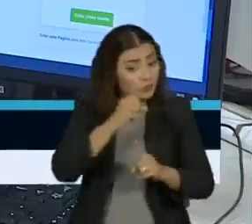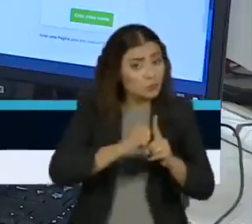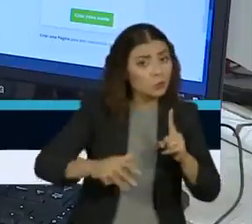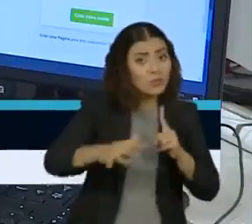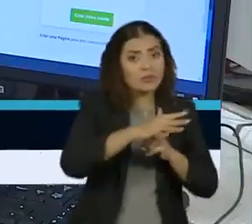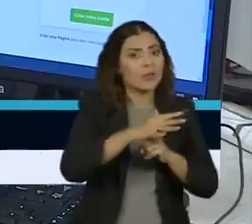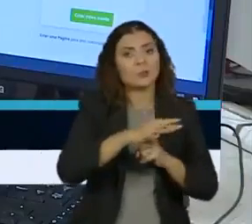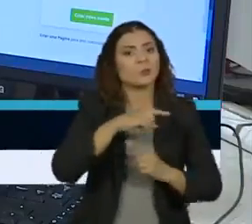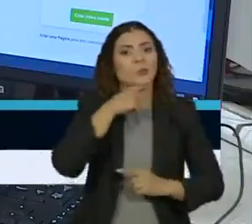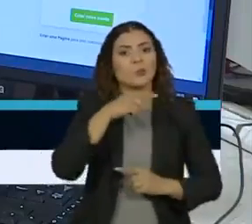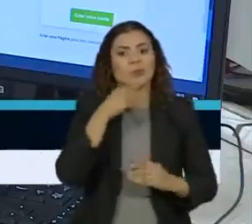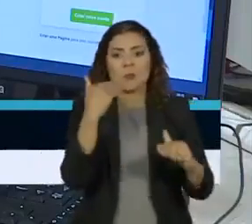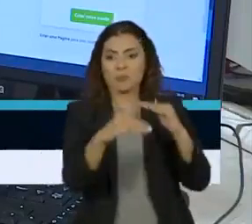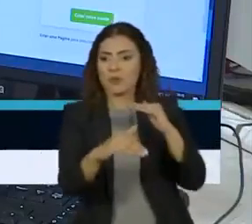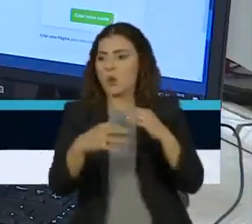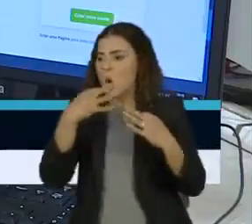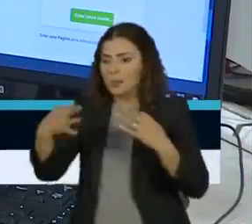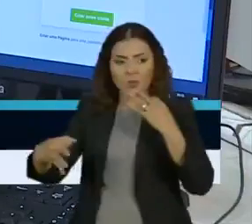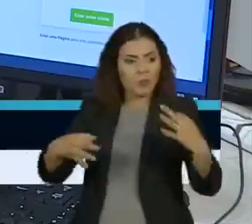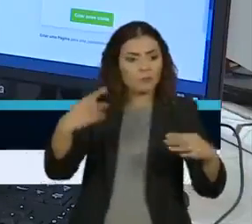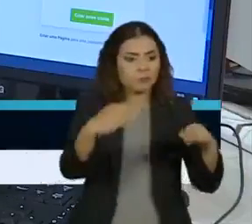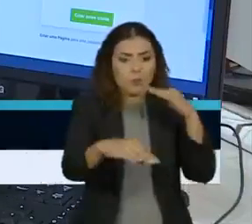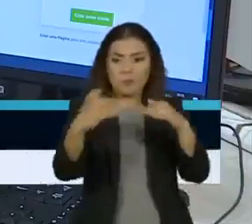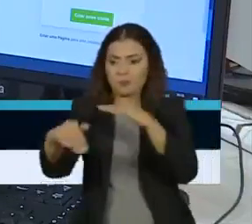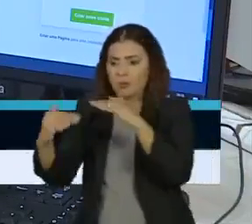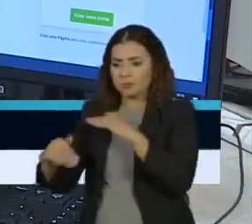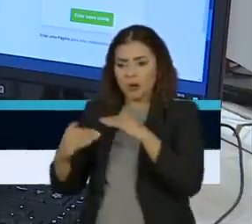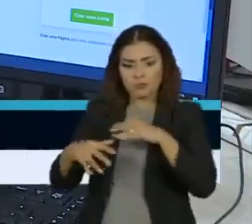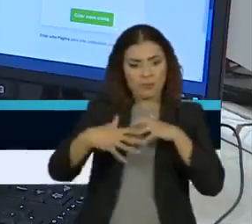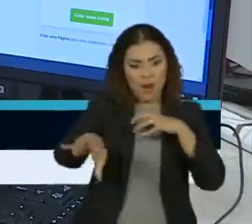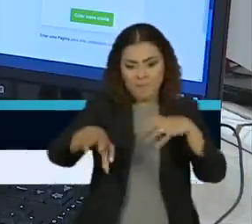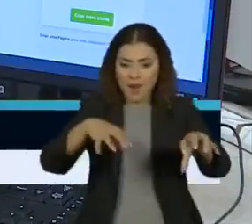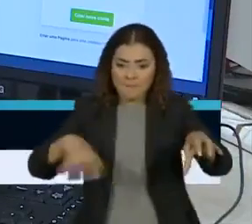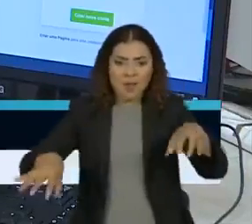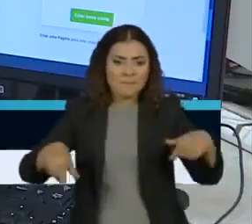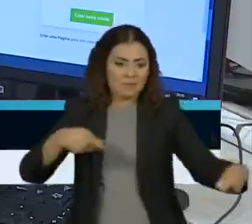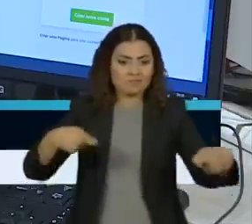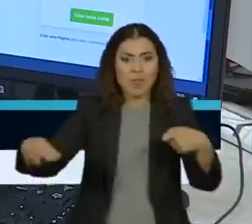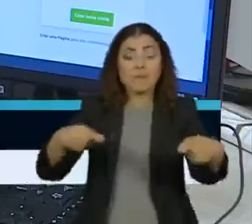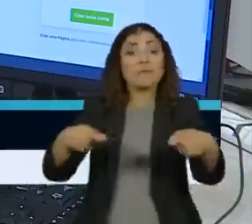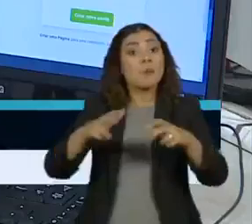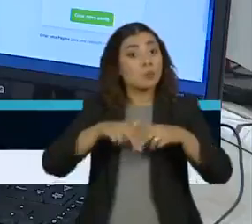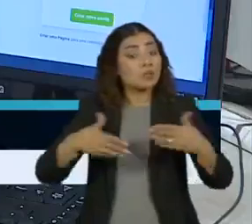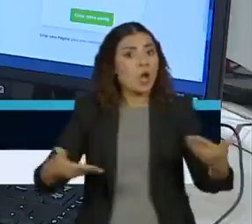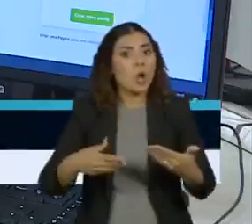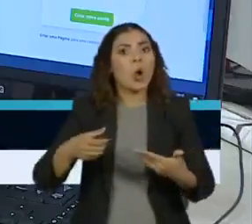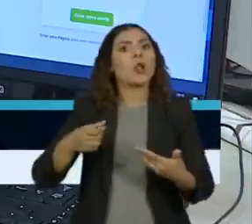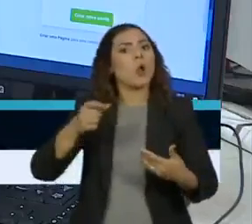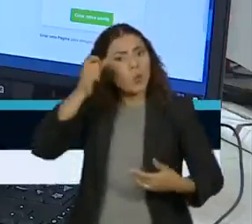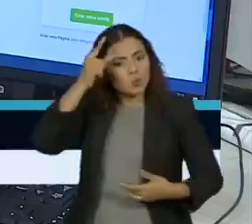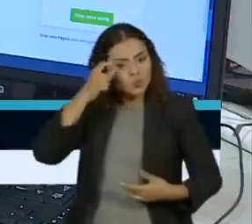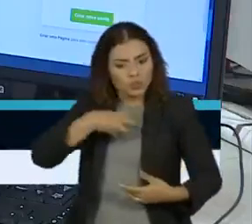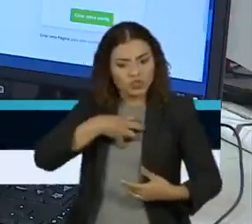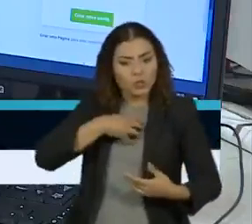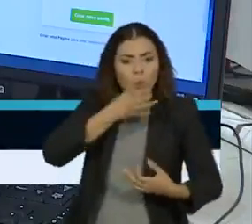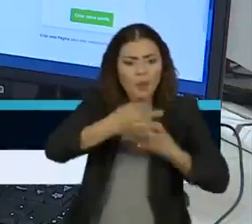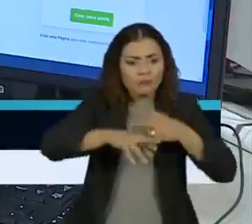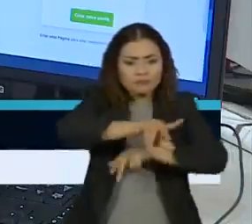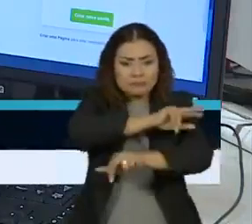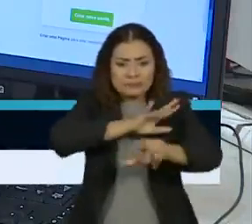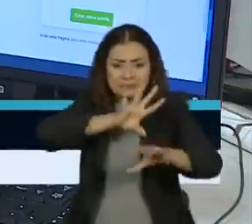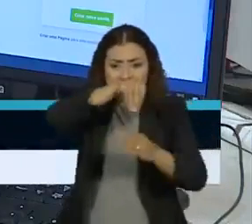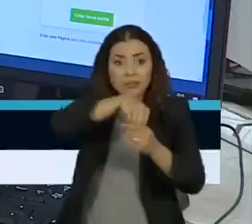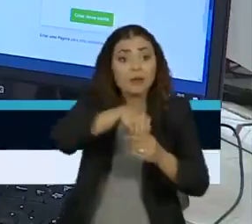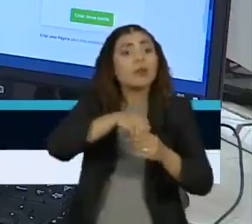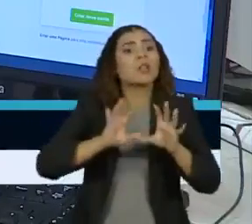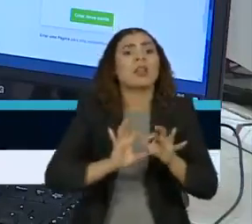que não consegue concordar sobre fatos. Um caldo de cultura que fermentou a sensação de poder dos indivíduos e abriu